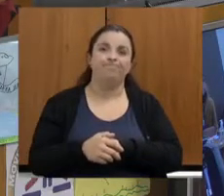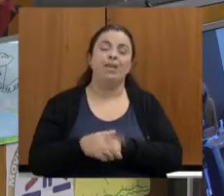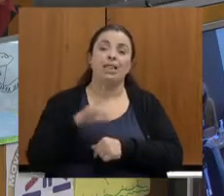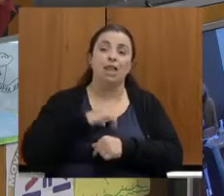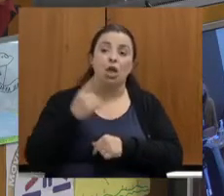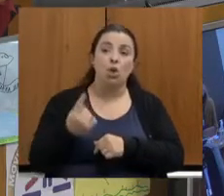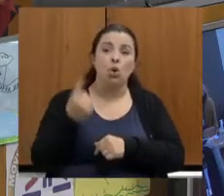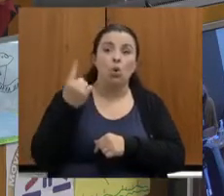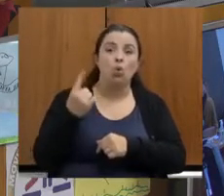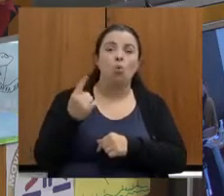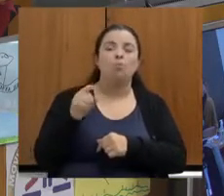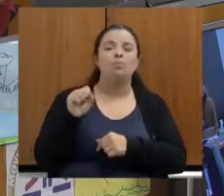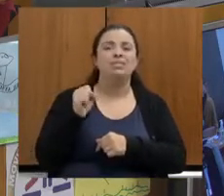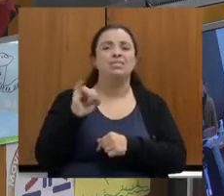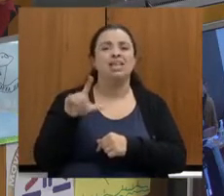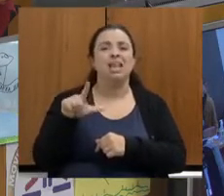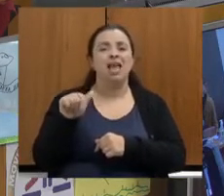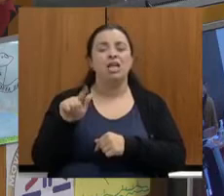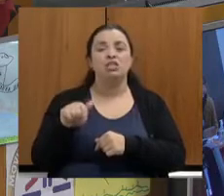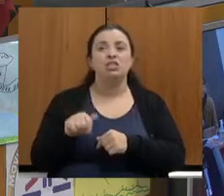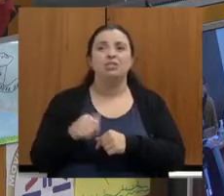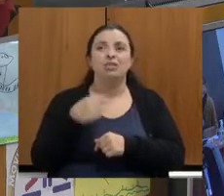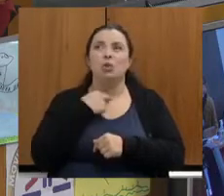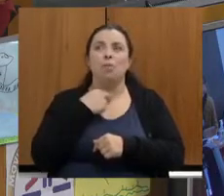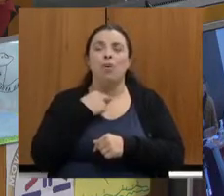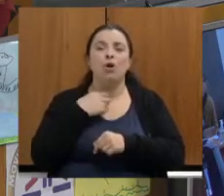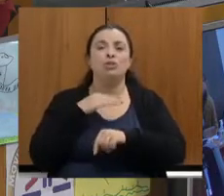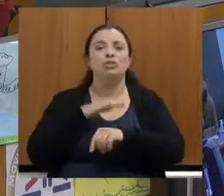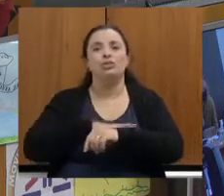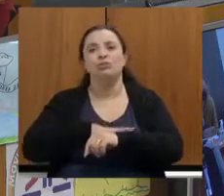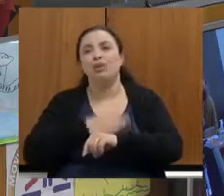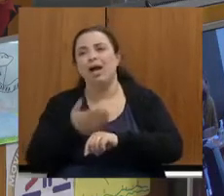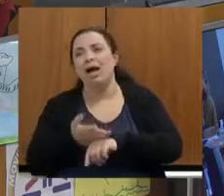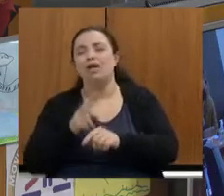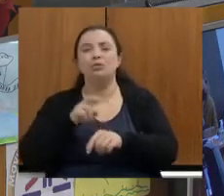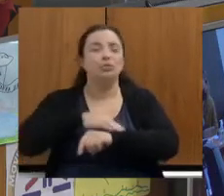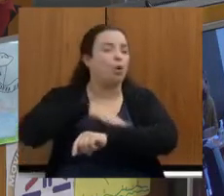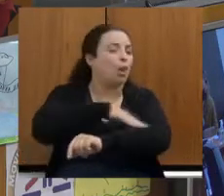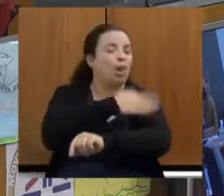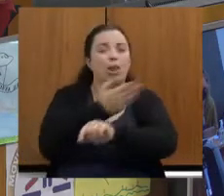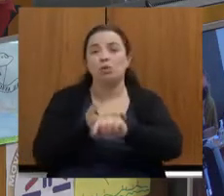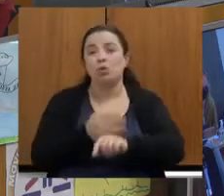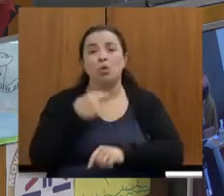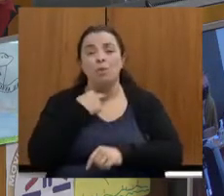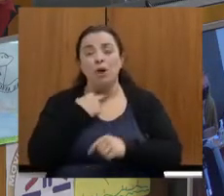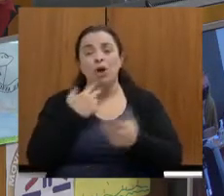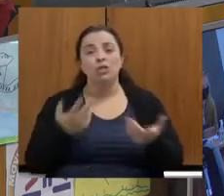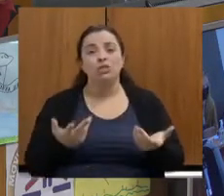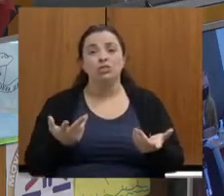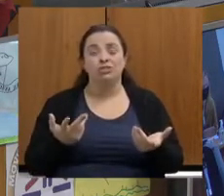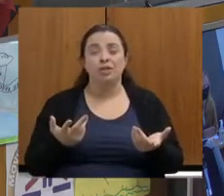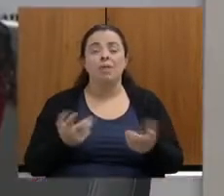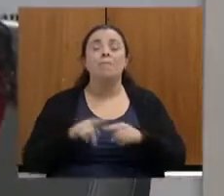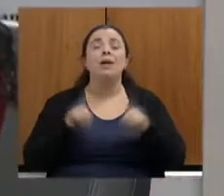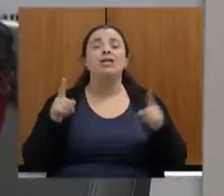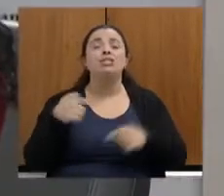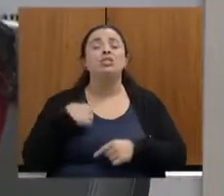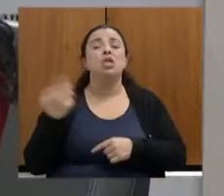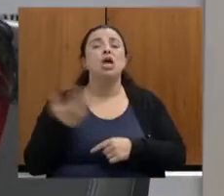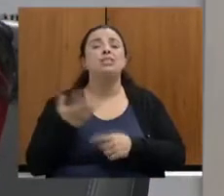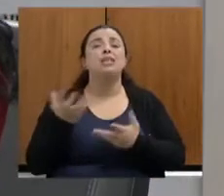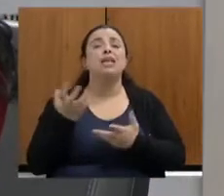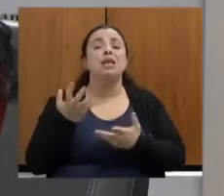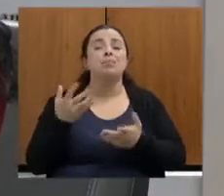suficiente para ficar no corpo de noite então e a reparação que nós queremos é participação E que nos de